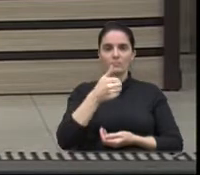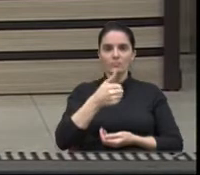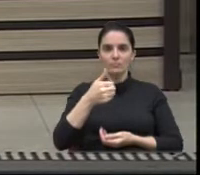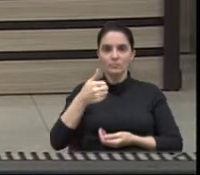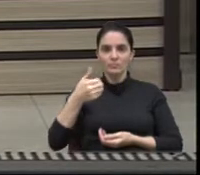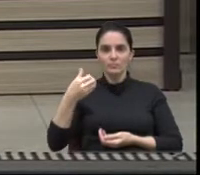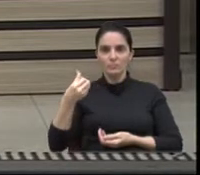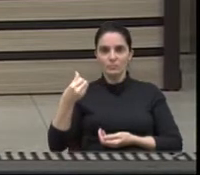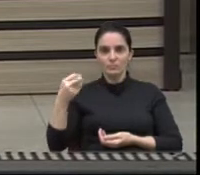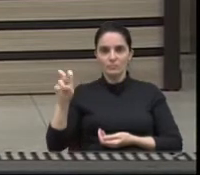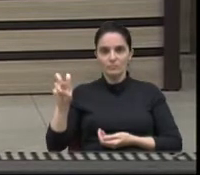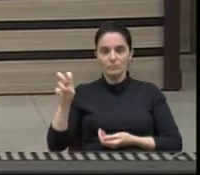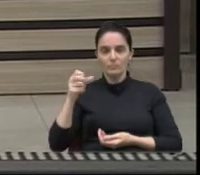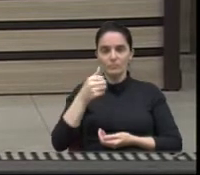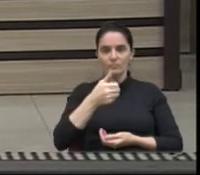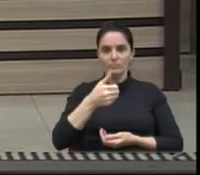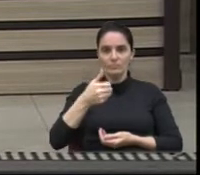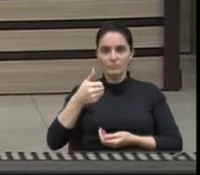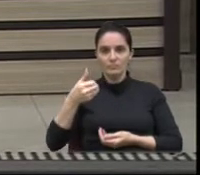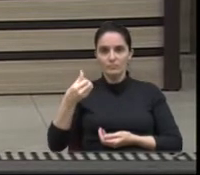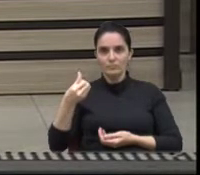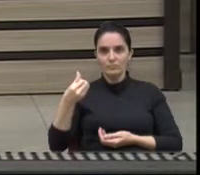1164/17, 1165/17,